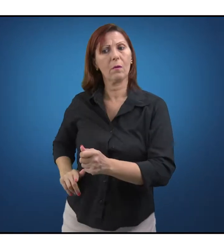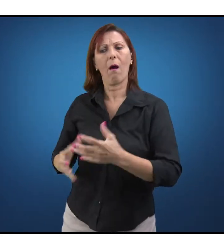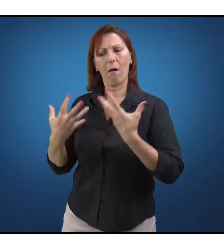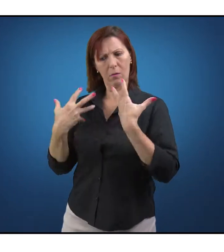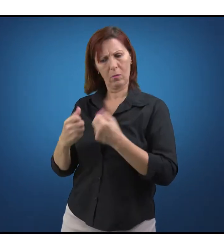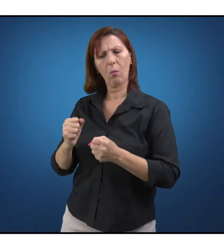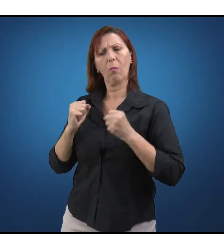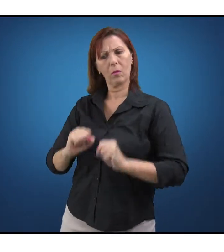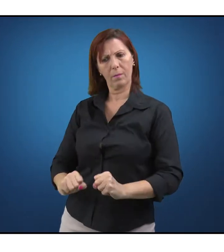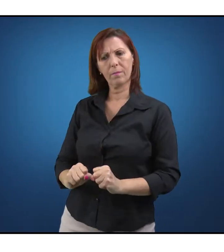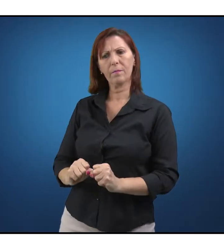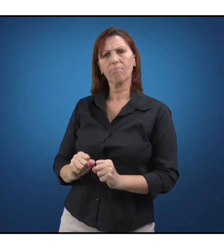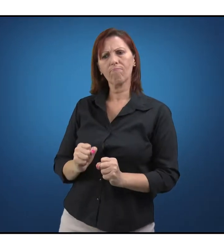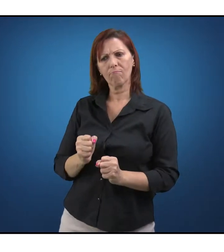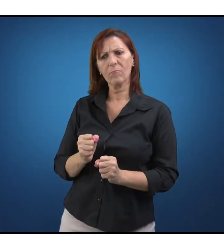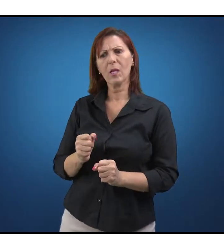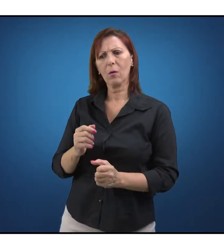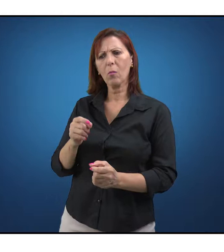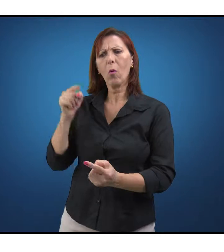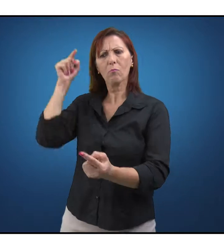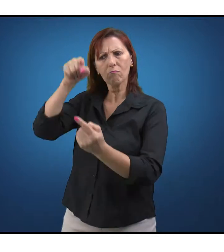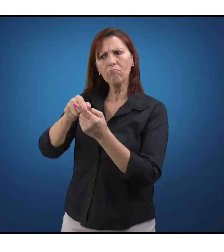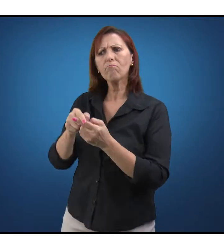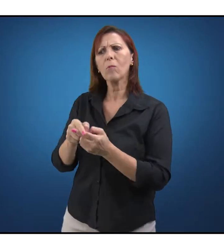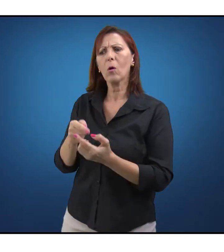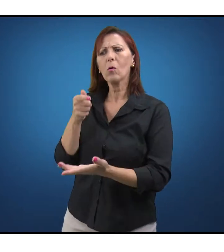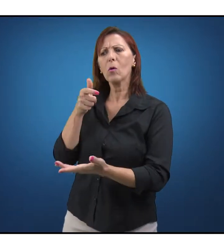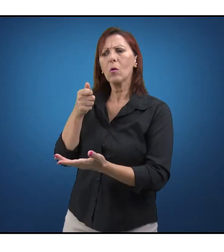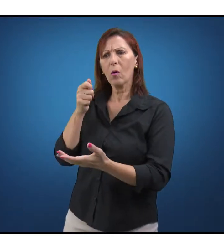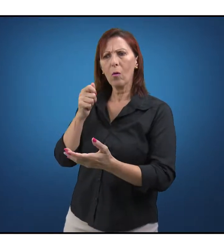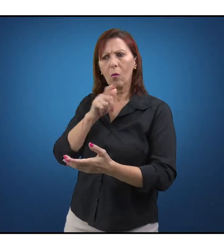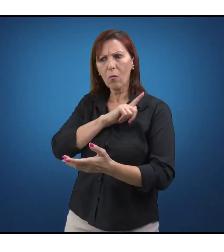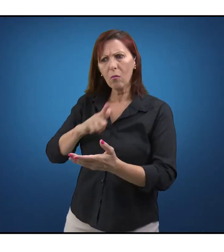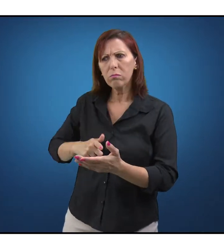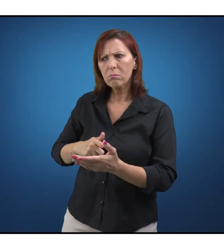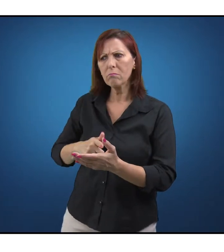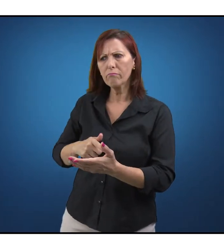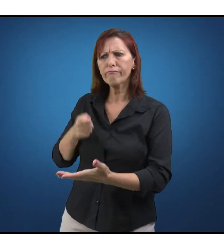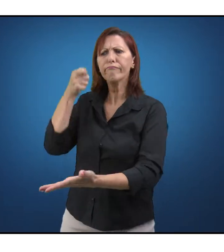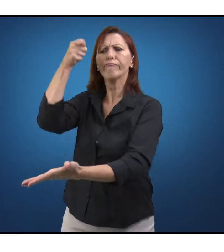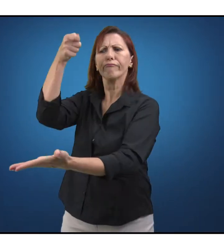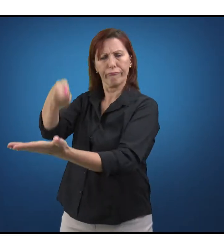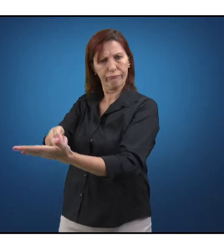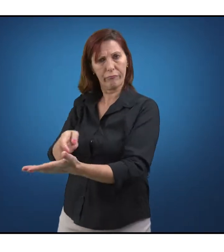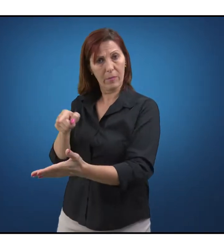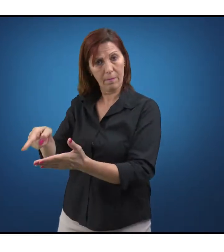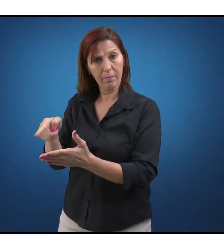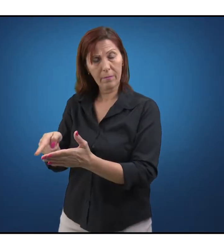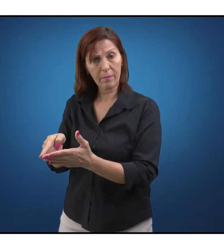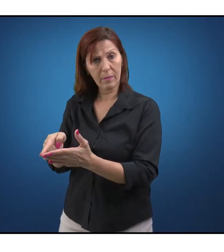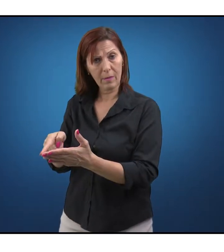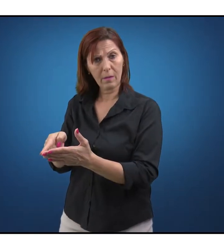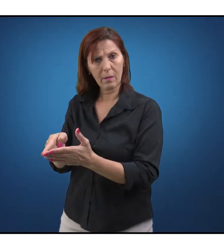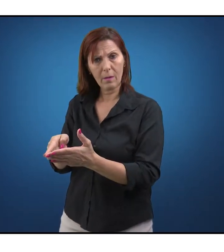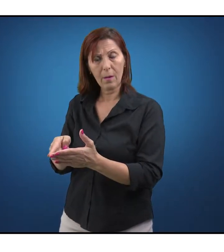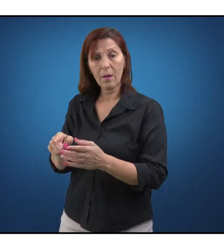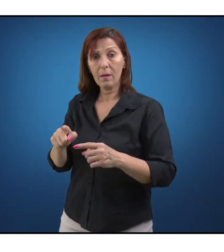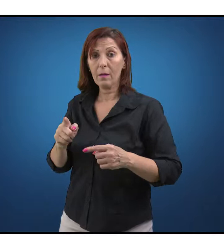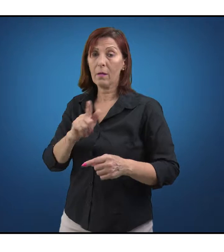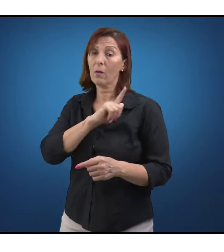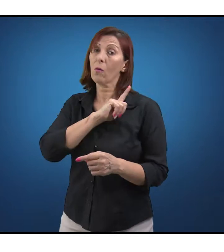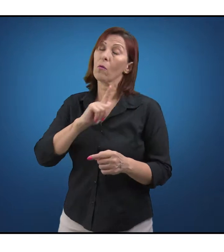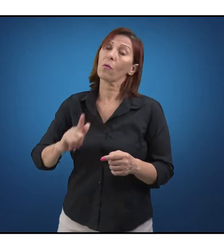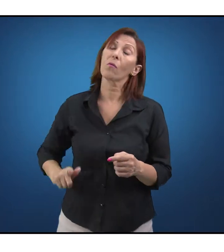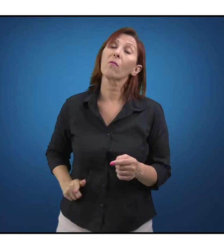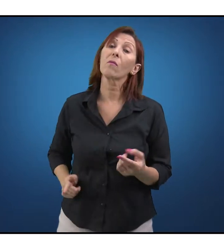poder terá como missão fazer esse governo através de autoritarismo. E o governo, o